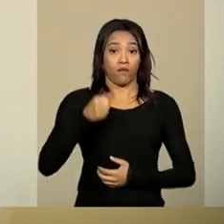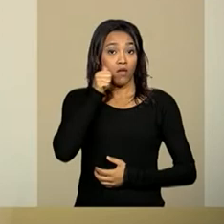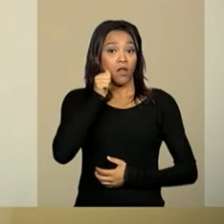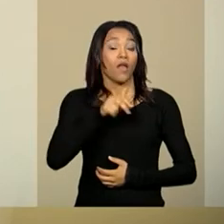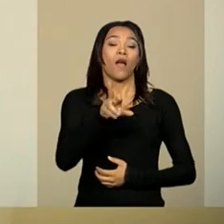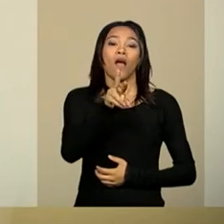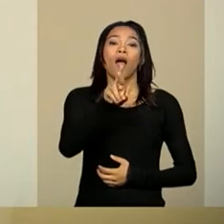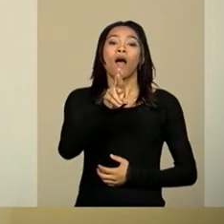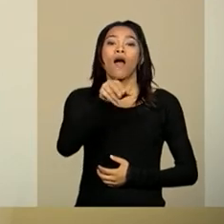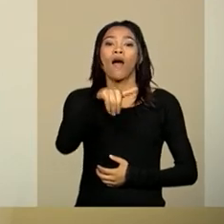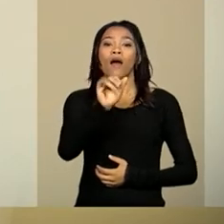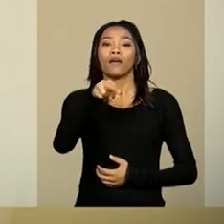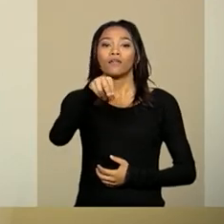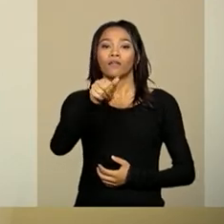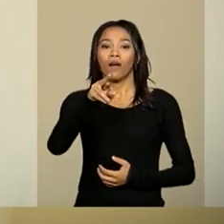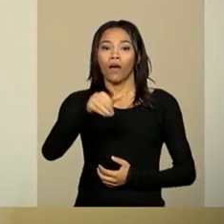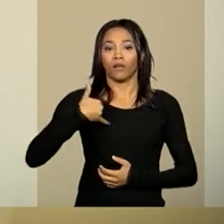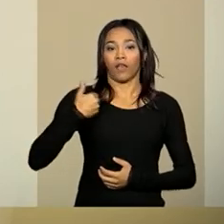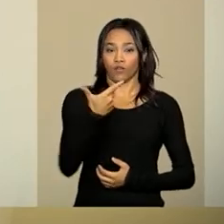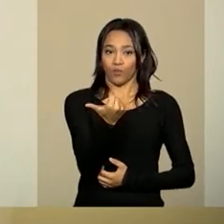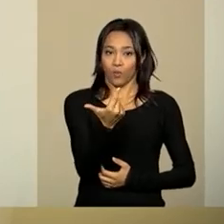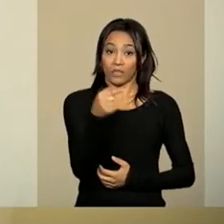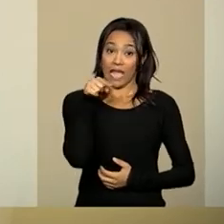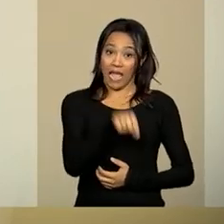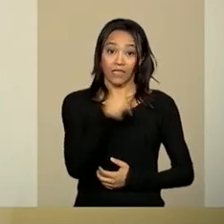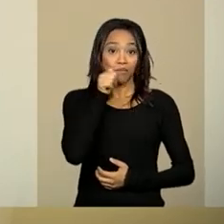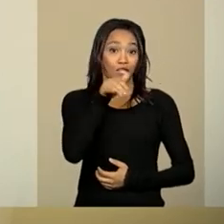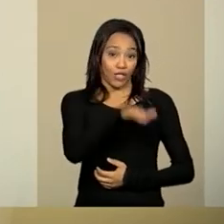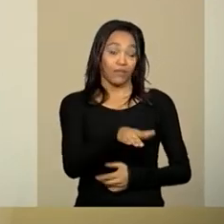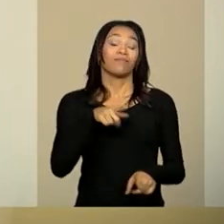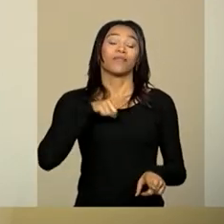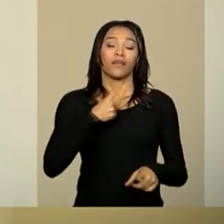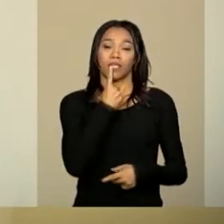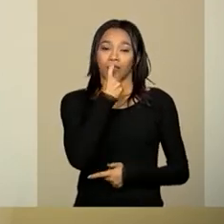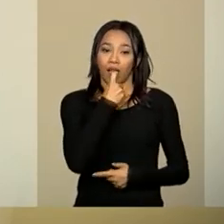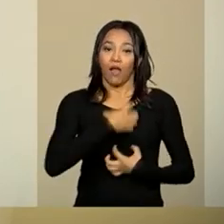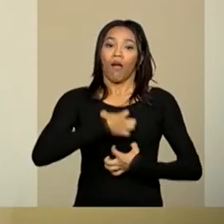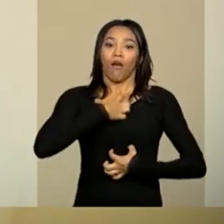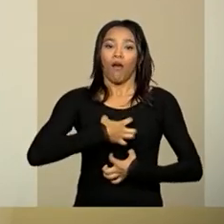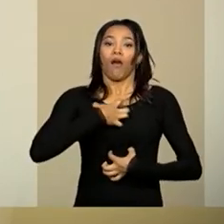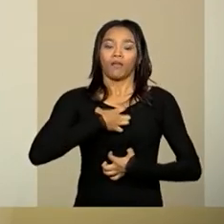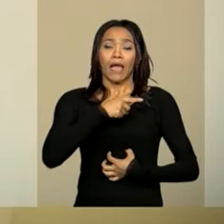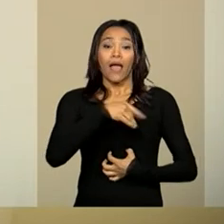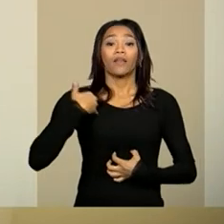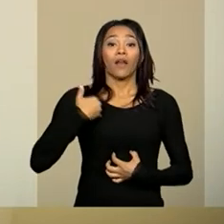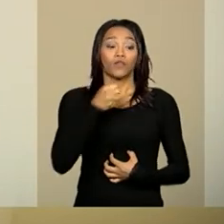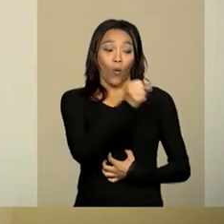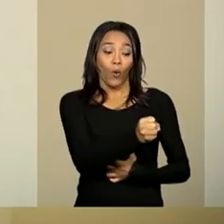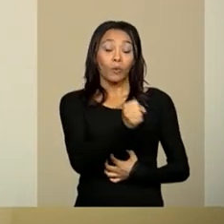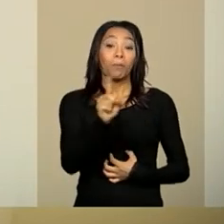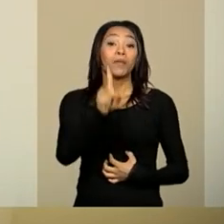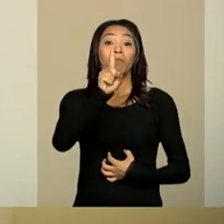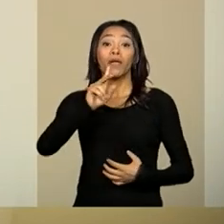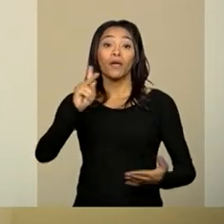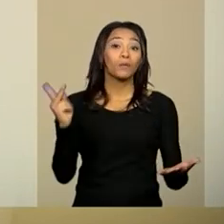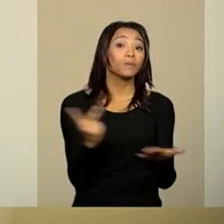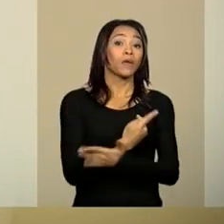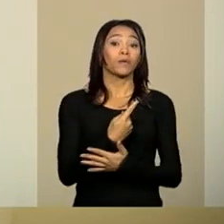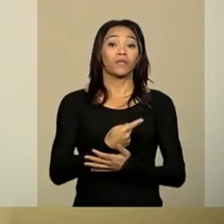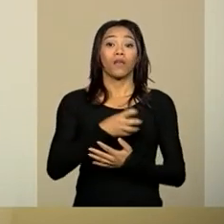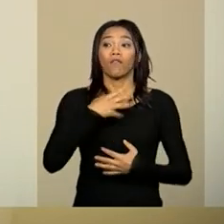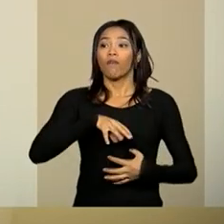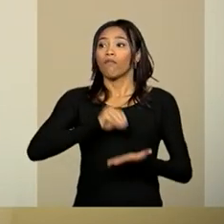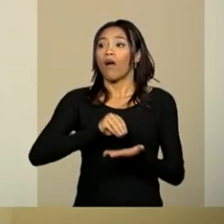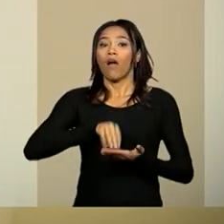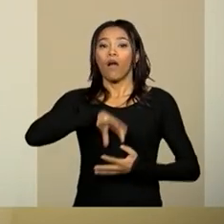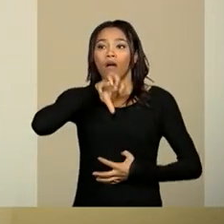raynara de 12 eu e essa menina tem asma Luciano Quando a raynara tinha oito anos veio a primeira crise com muita